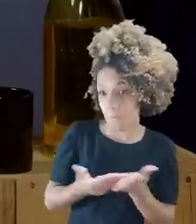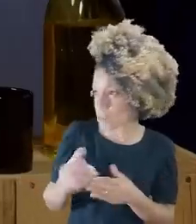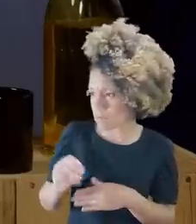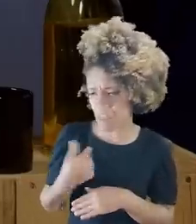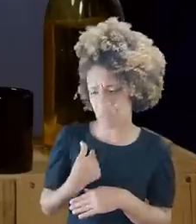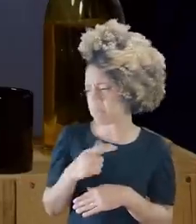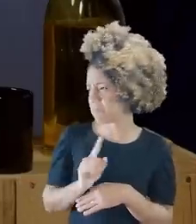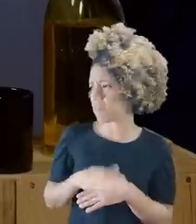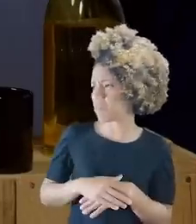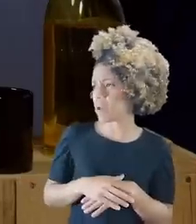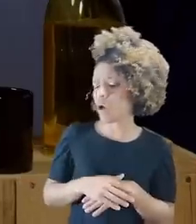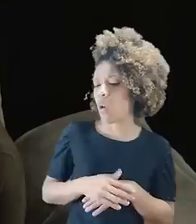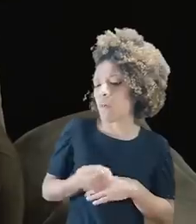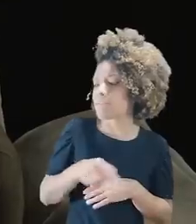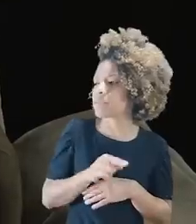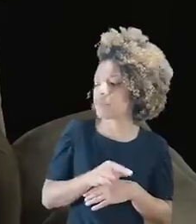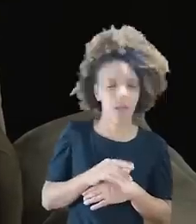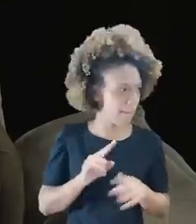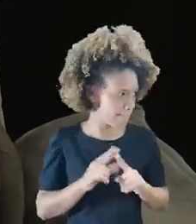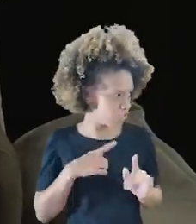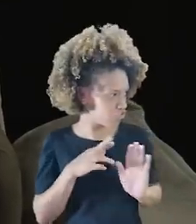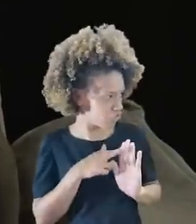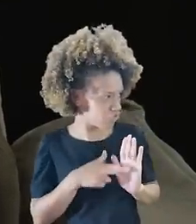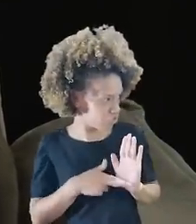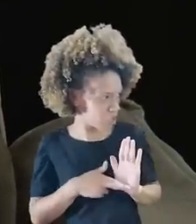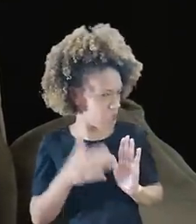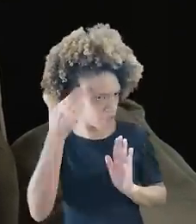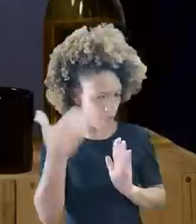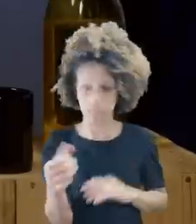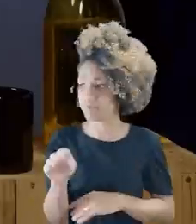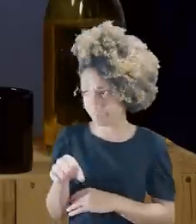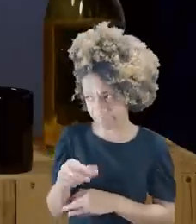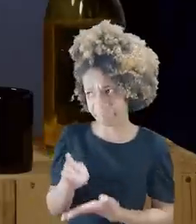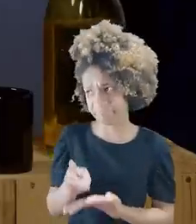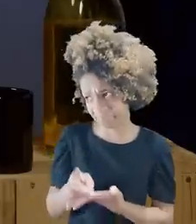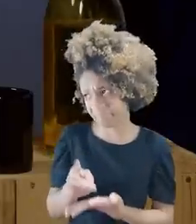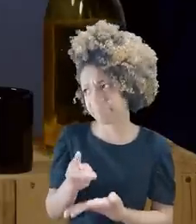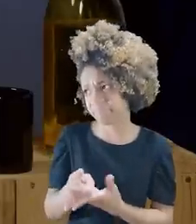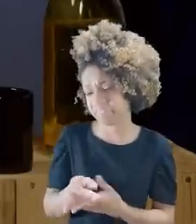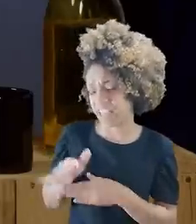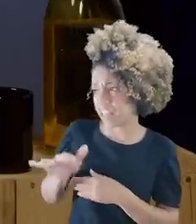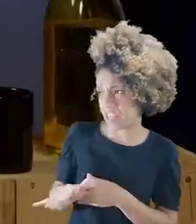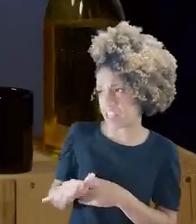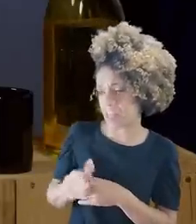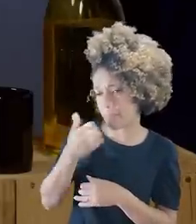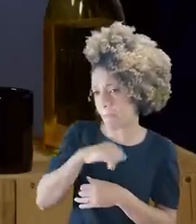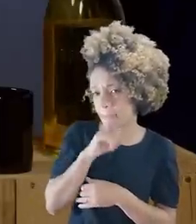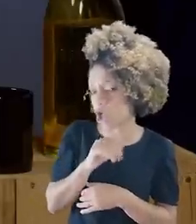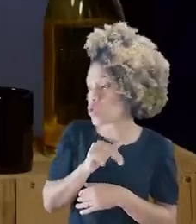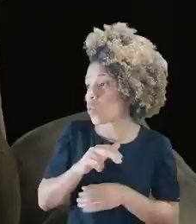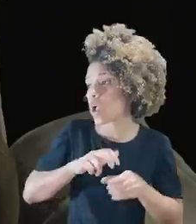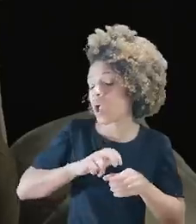eu eu já não tava mais no zero tá ent Mas você tinha essa disciplina na época do auge assim da loucura tive eu desde criança minha mãe nunca deixou tomar